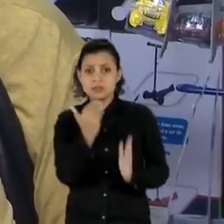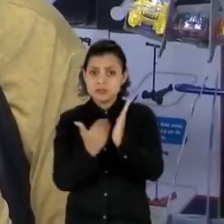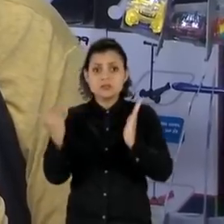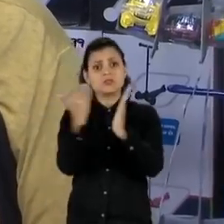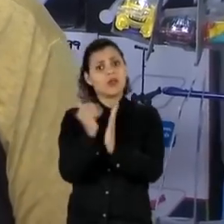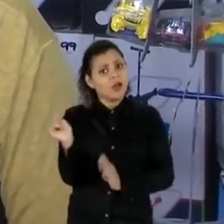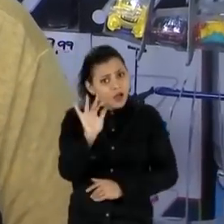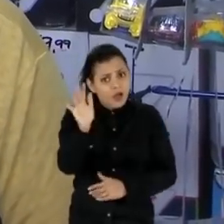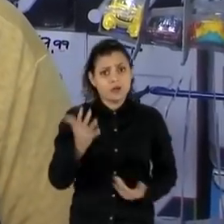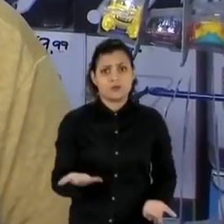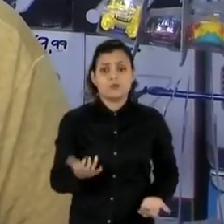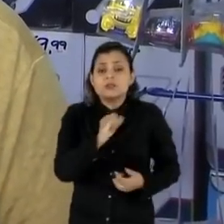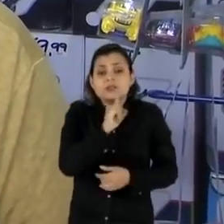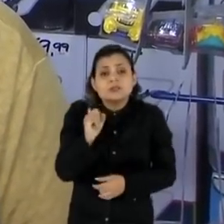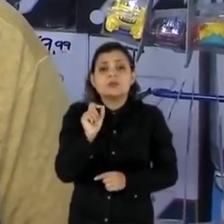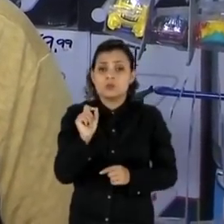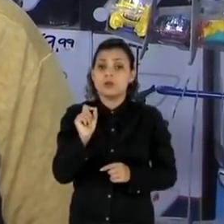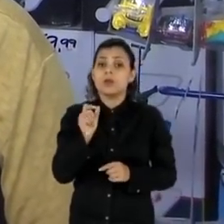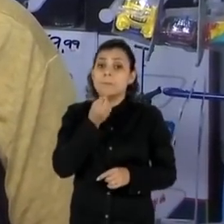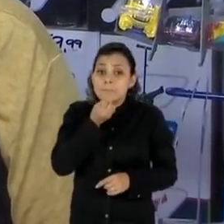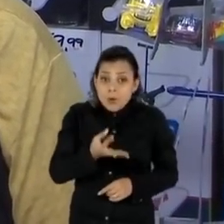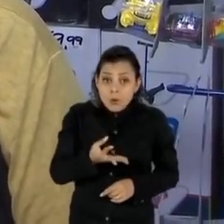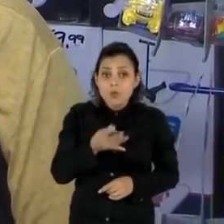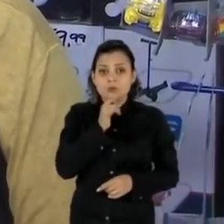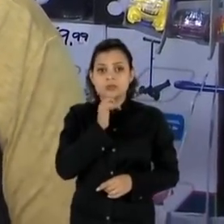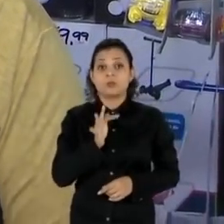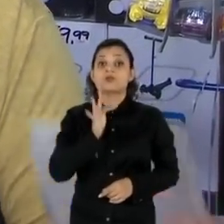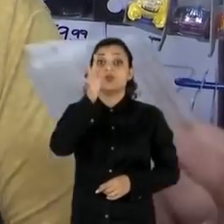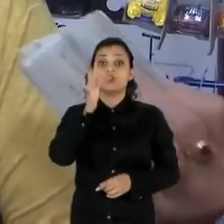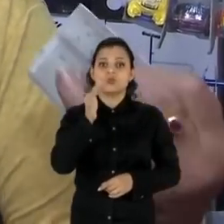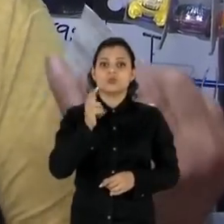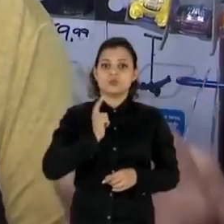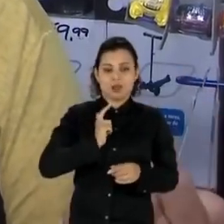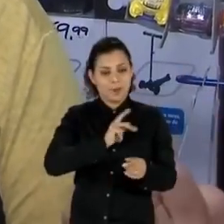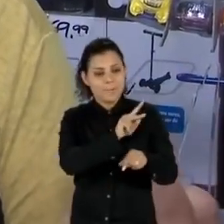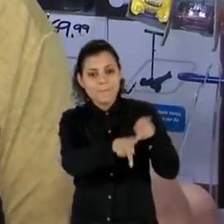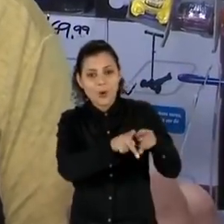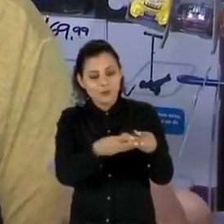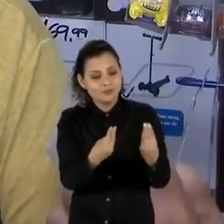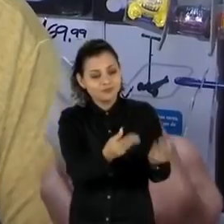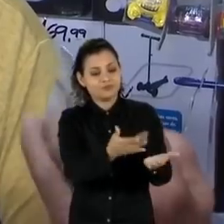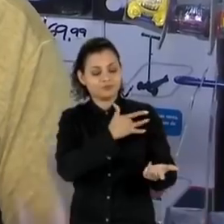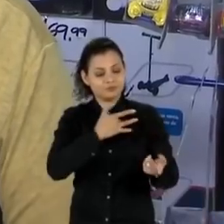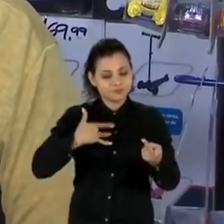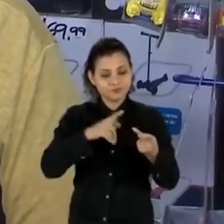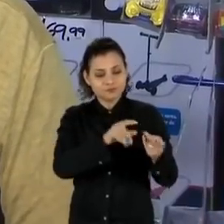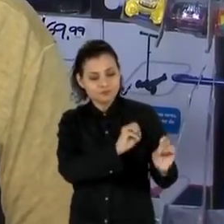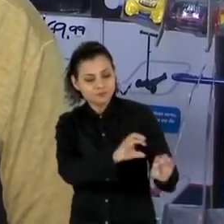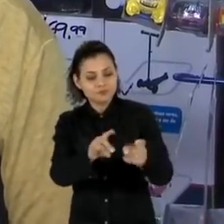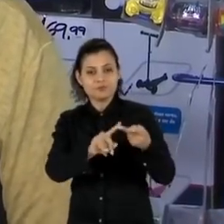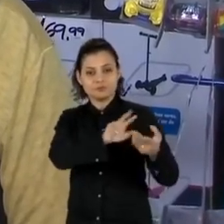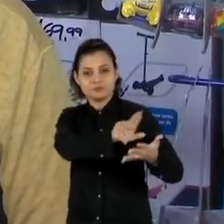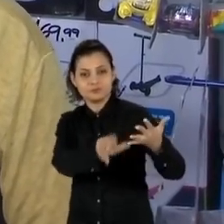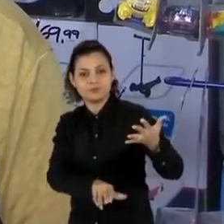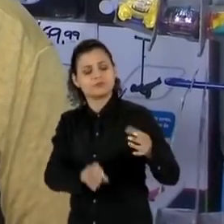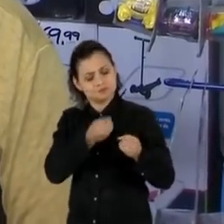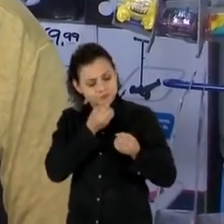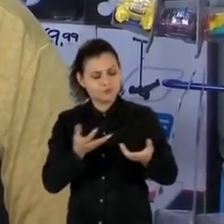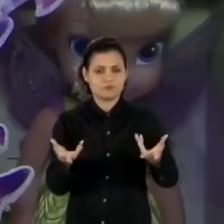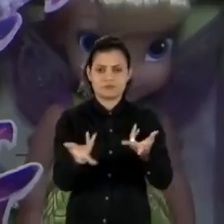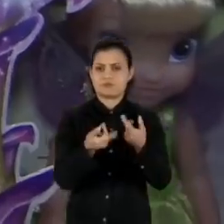é como eu falei se ele fosse bem empregado e se ele tivesse um retorno para a população mais carente